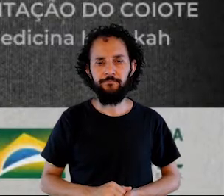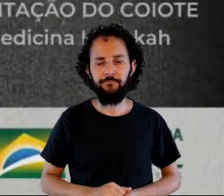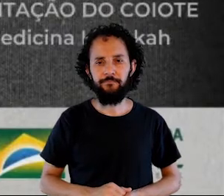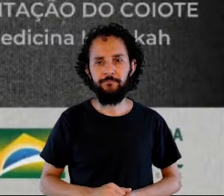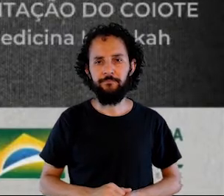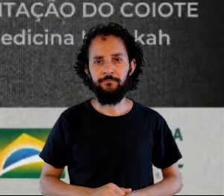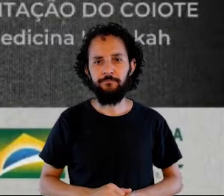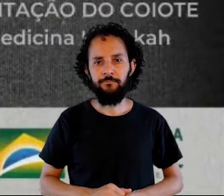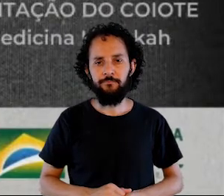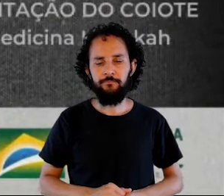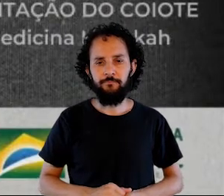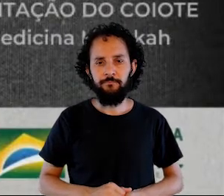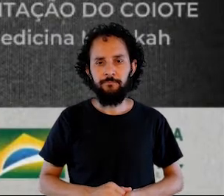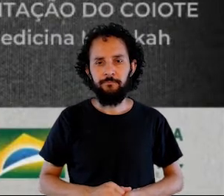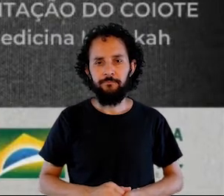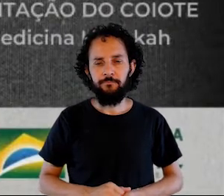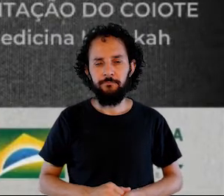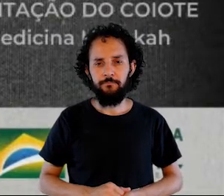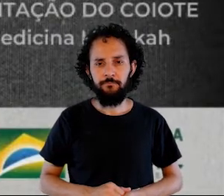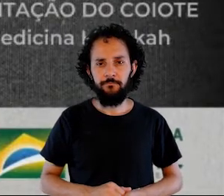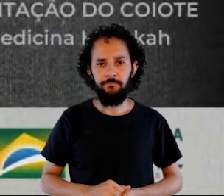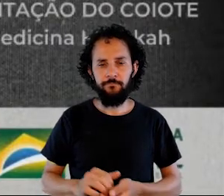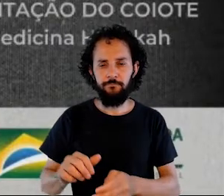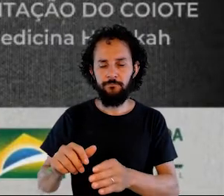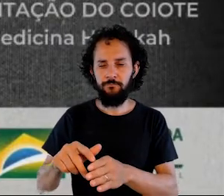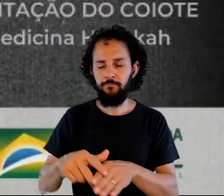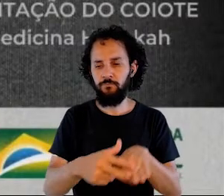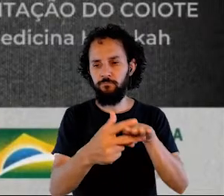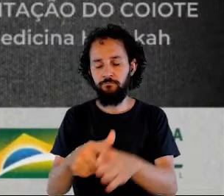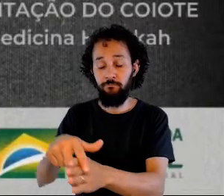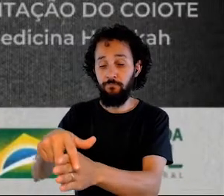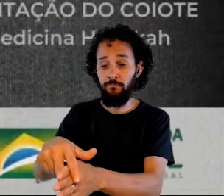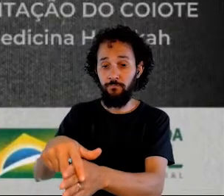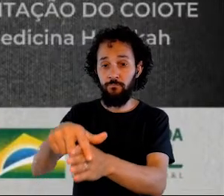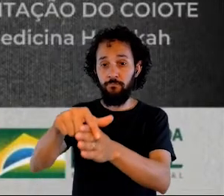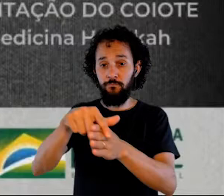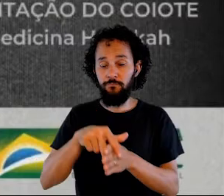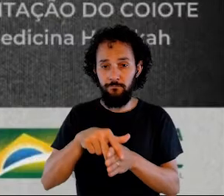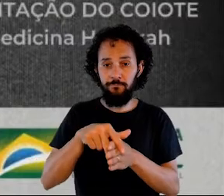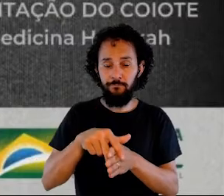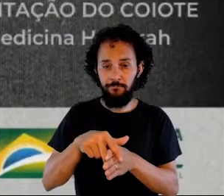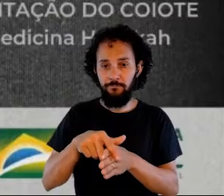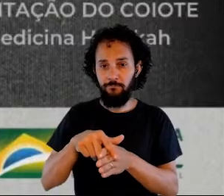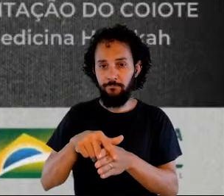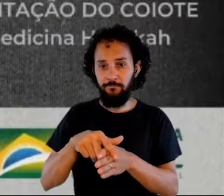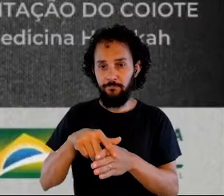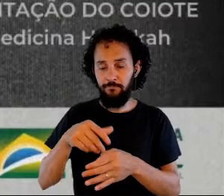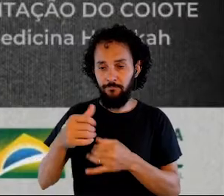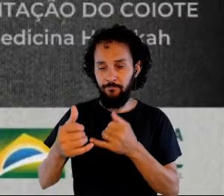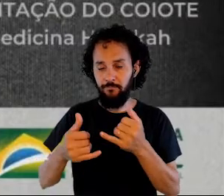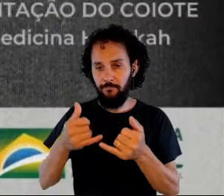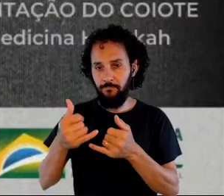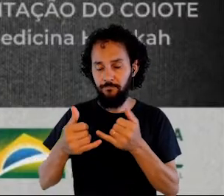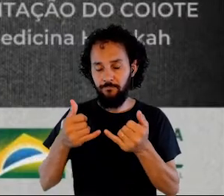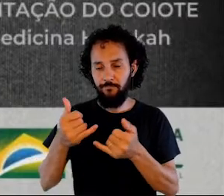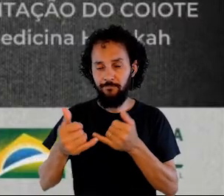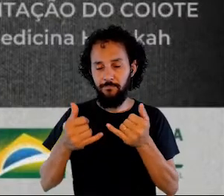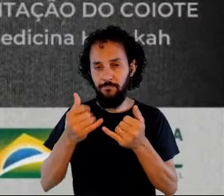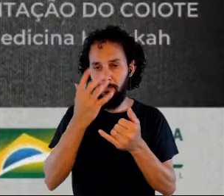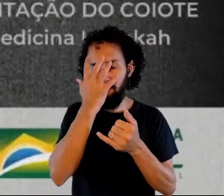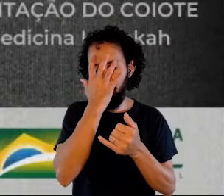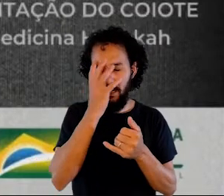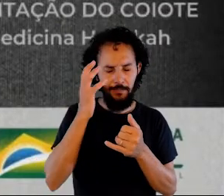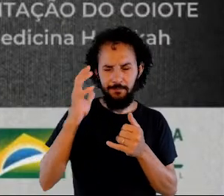Ele recua para brincar fora das nossas máscaras, de